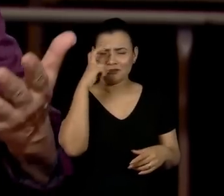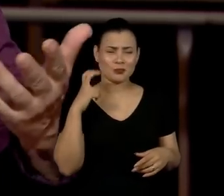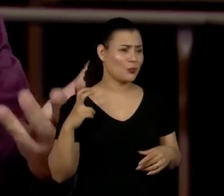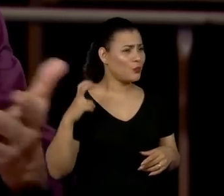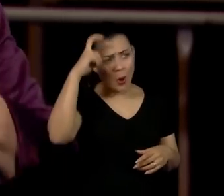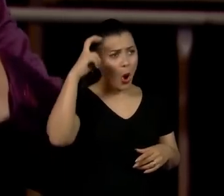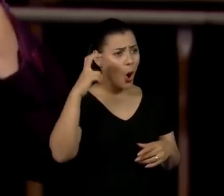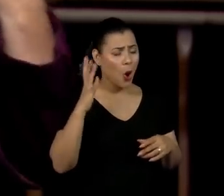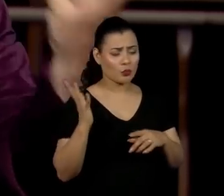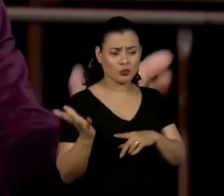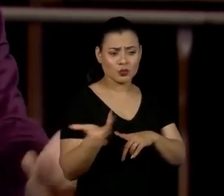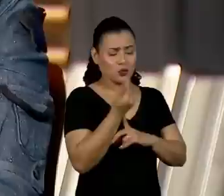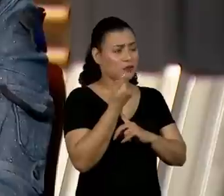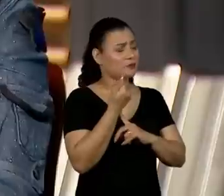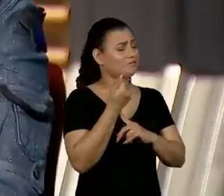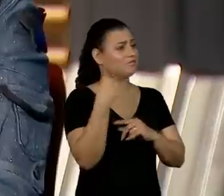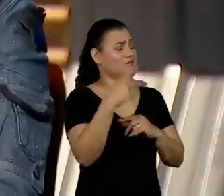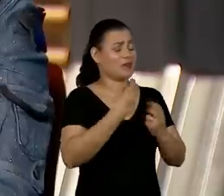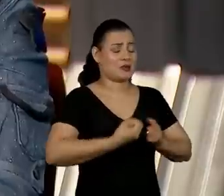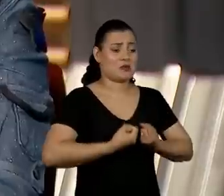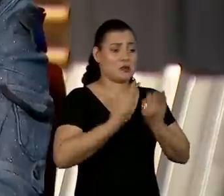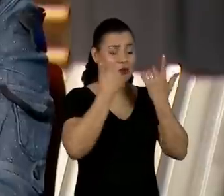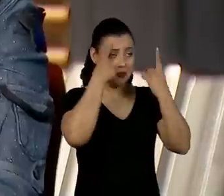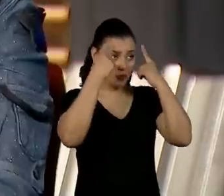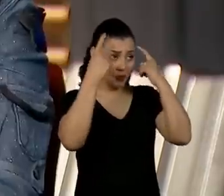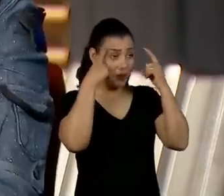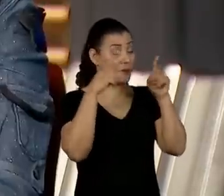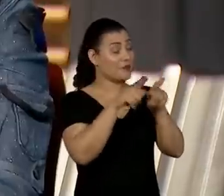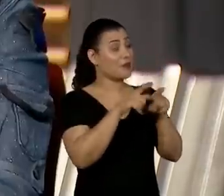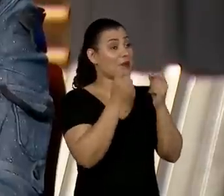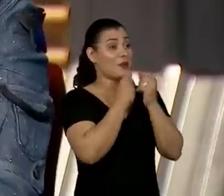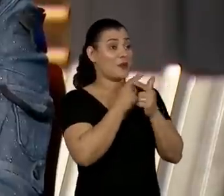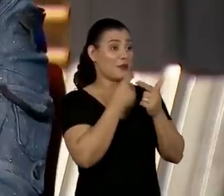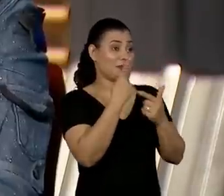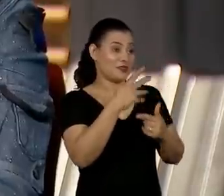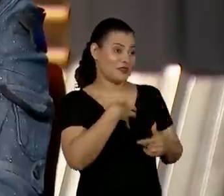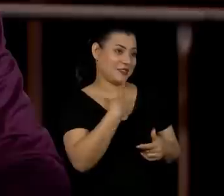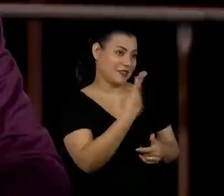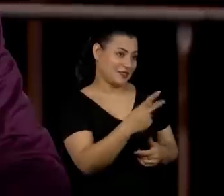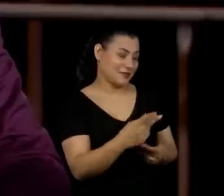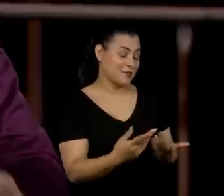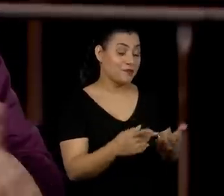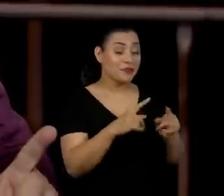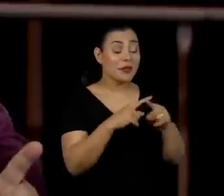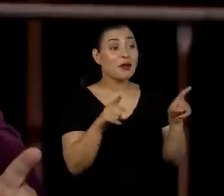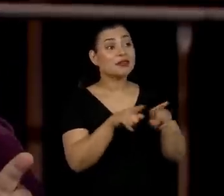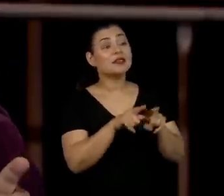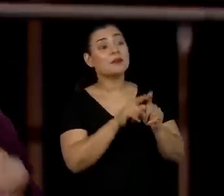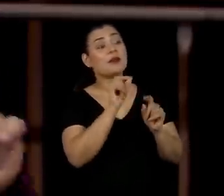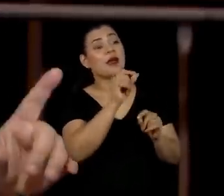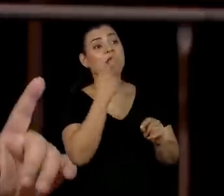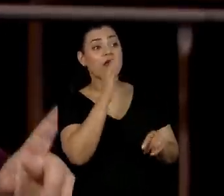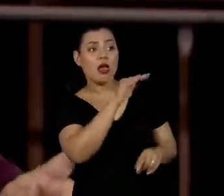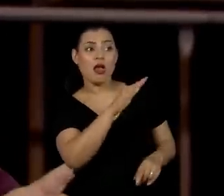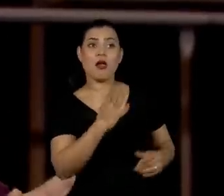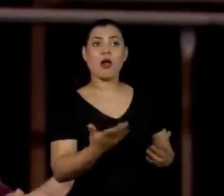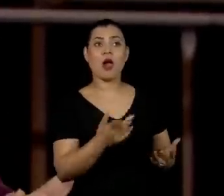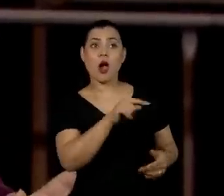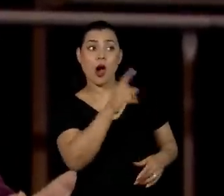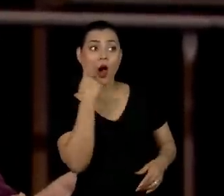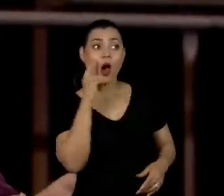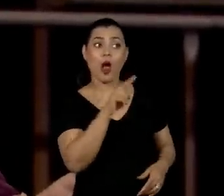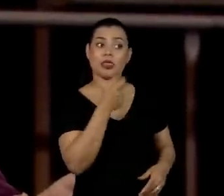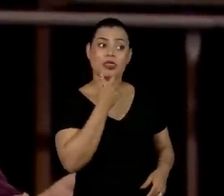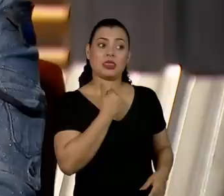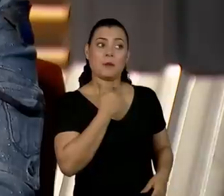gênio né um artista que transborda Inclusive a comédia né mas às vezes ele chamava atenção dela essa você não